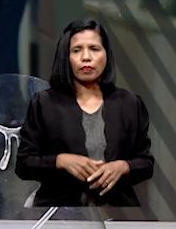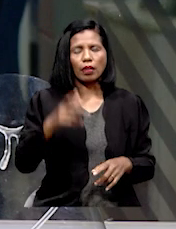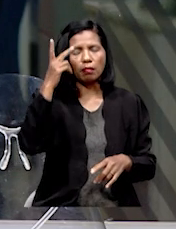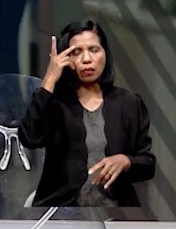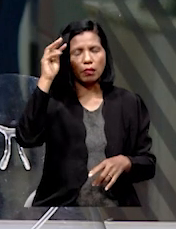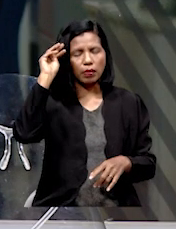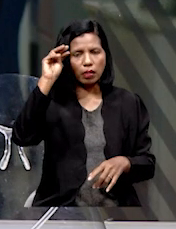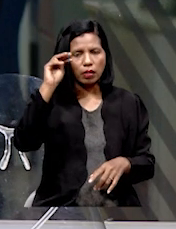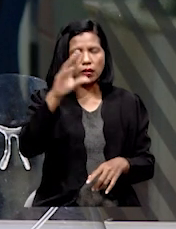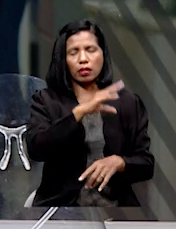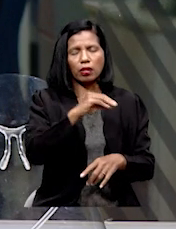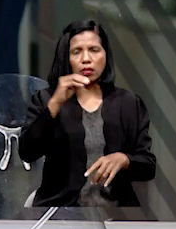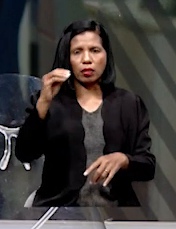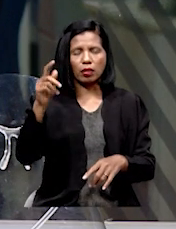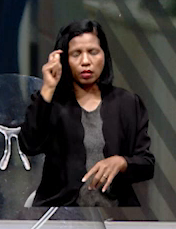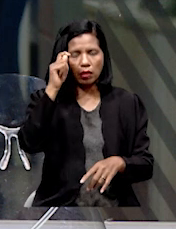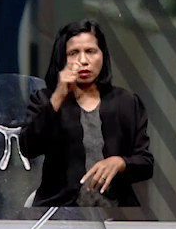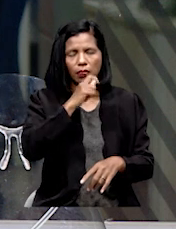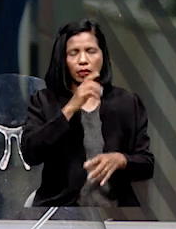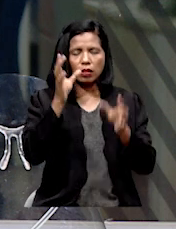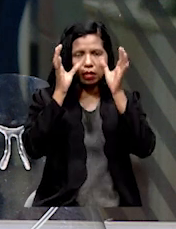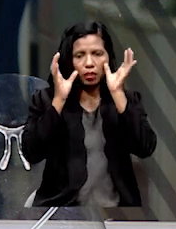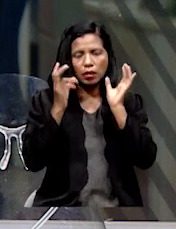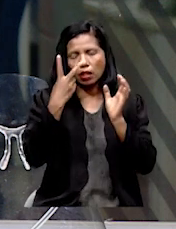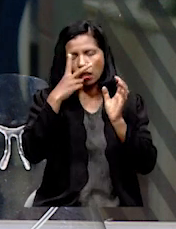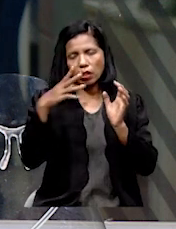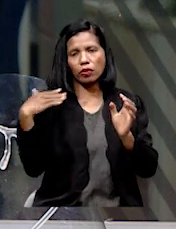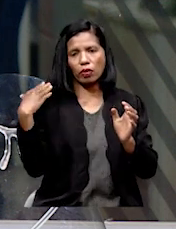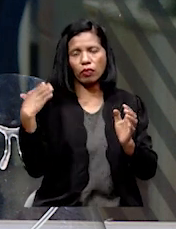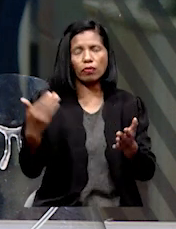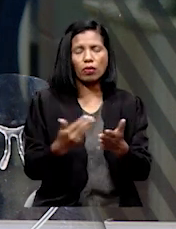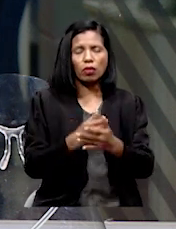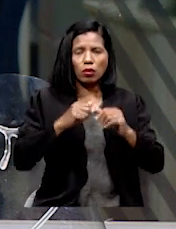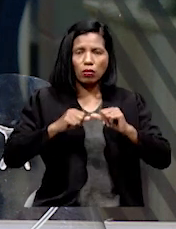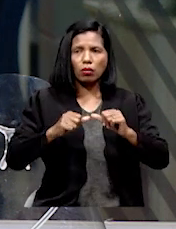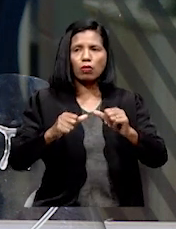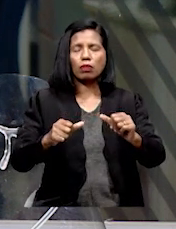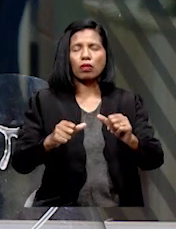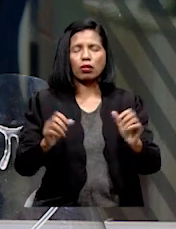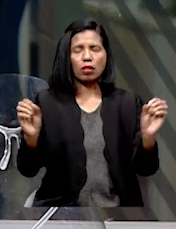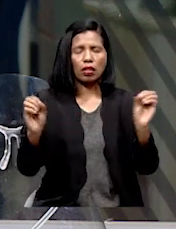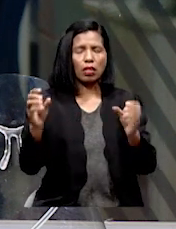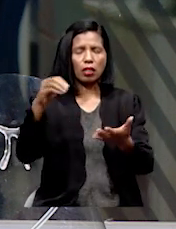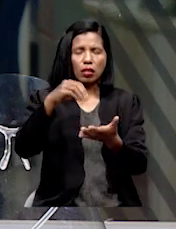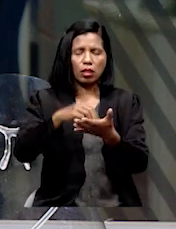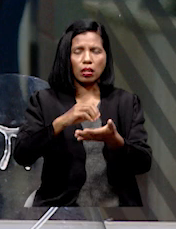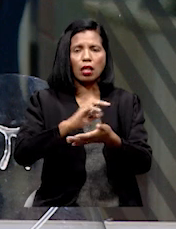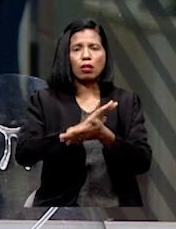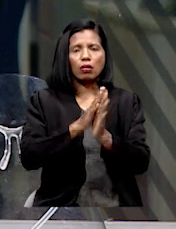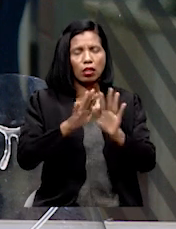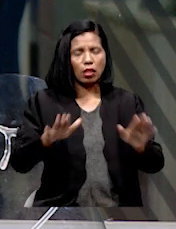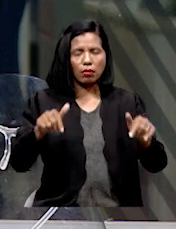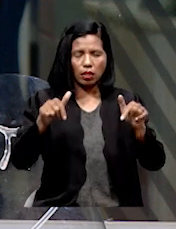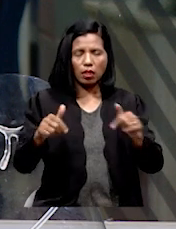Primeiro-ministro, no ministro interior Tarumatanduak, triste a reeseração Fonsira, continua a criar instabilidade em Arailaram.